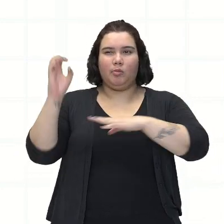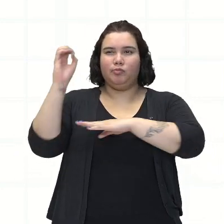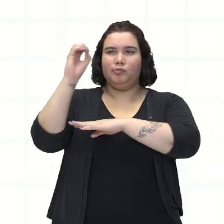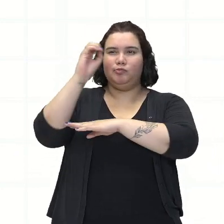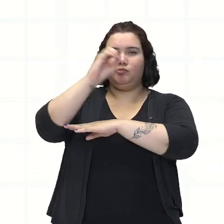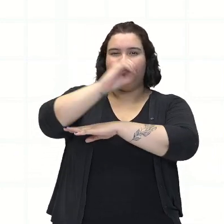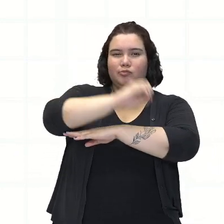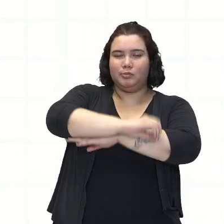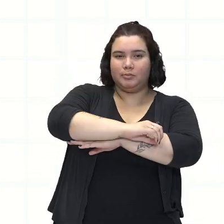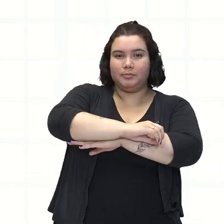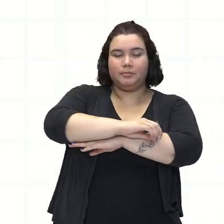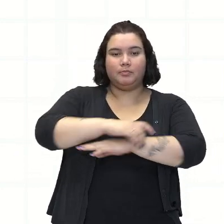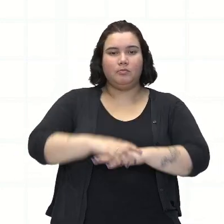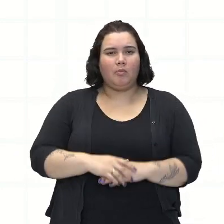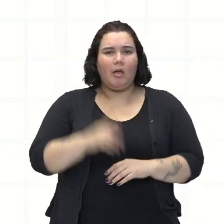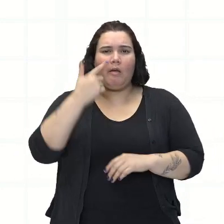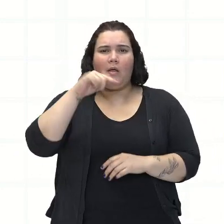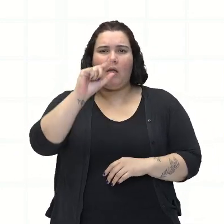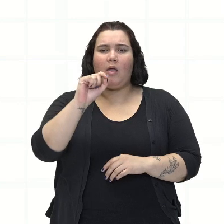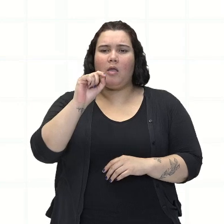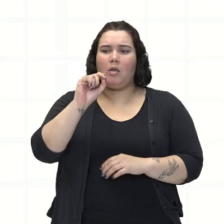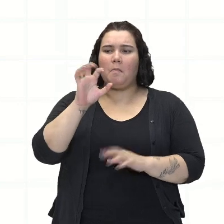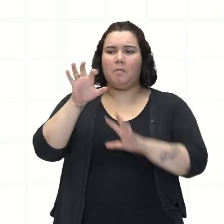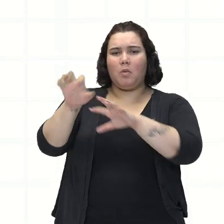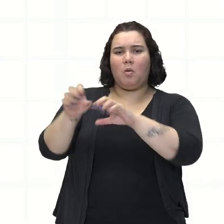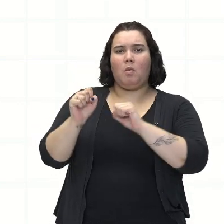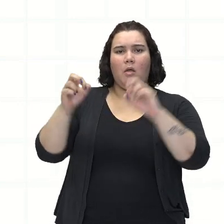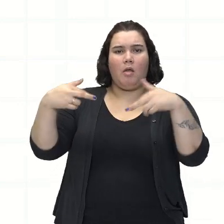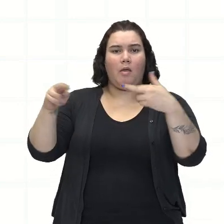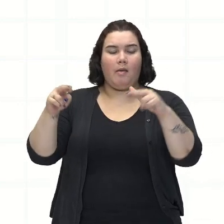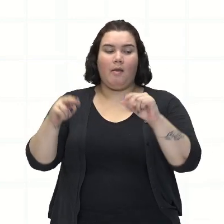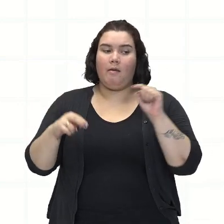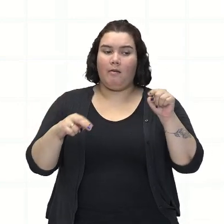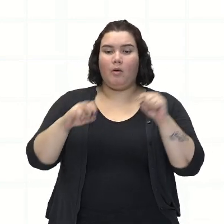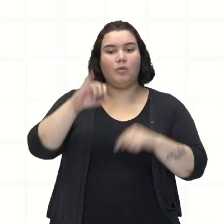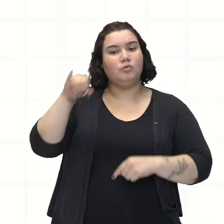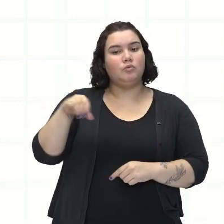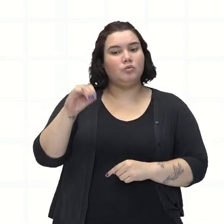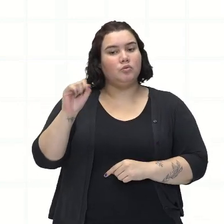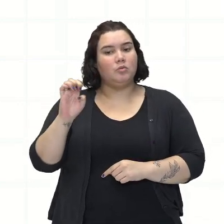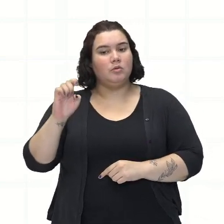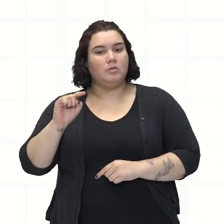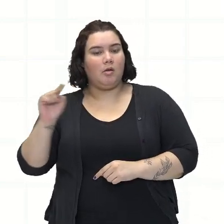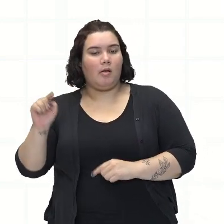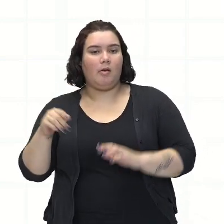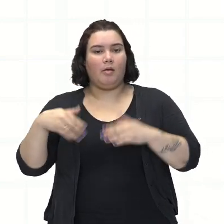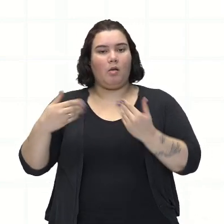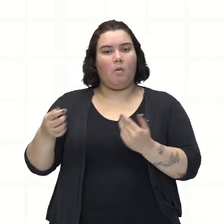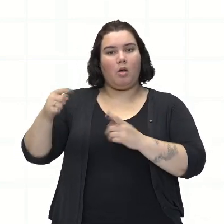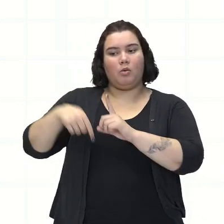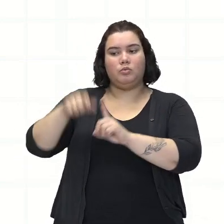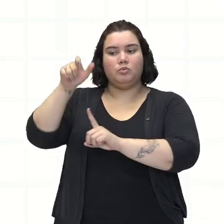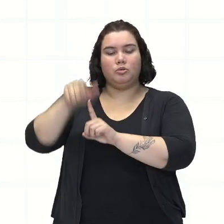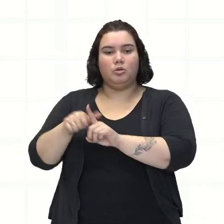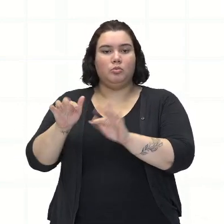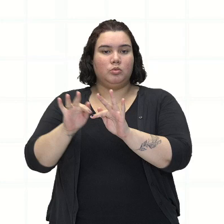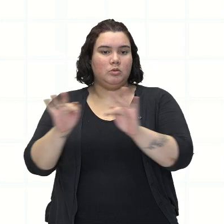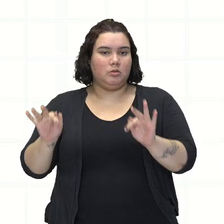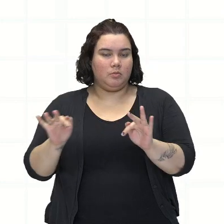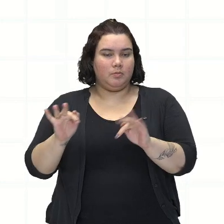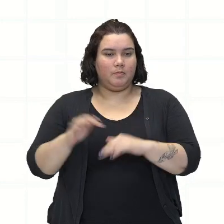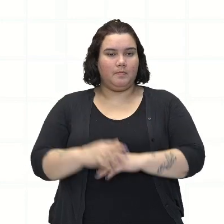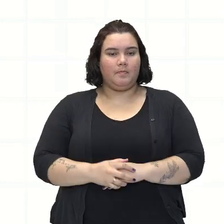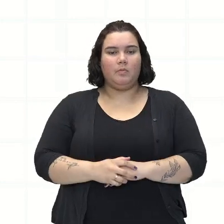da tarde? O José, certinho? Então, ele é o sujeito simples. Puxou.